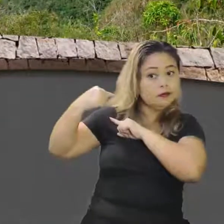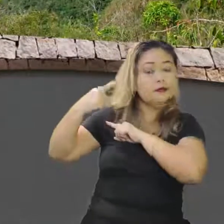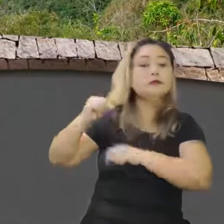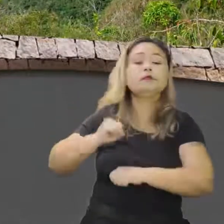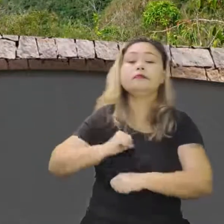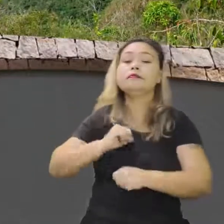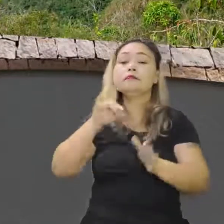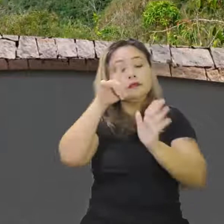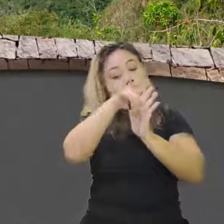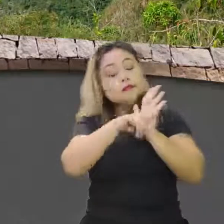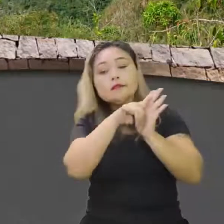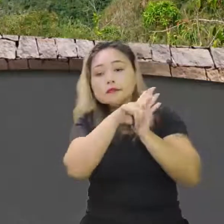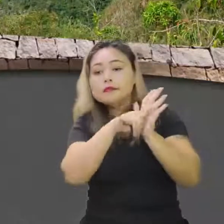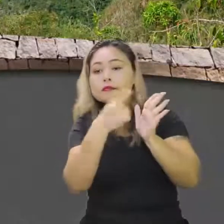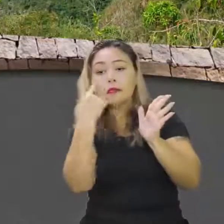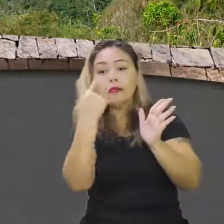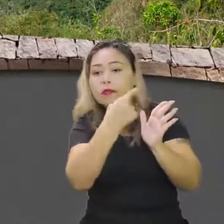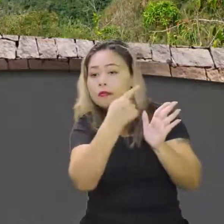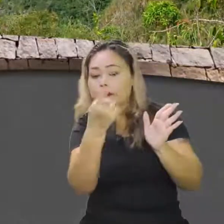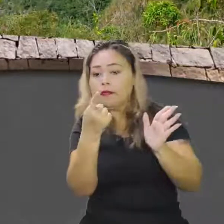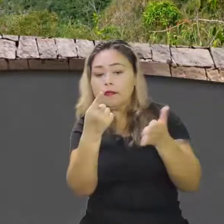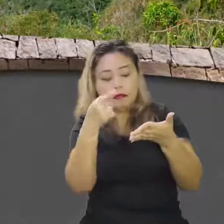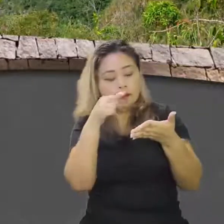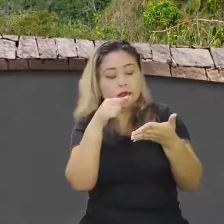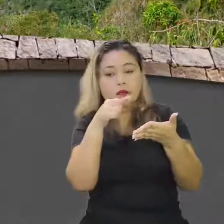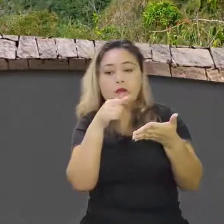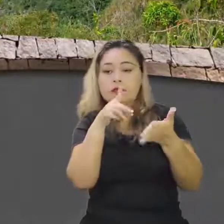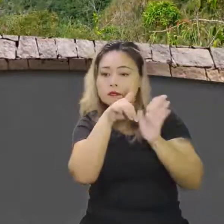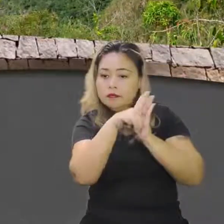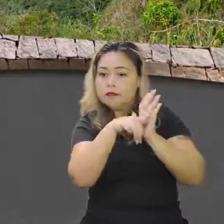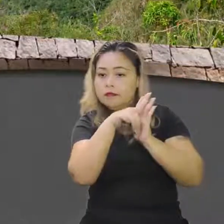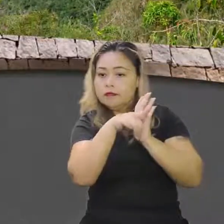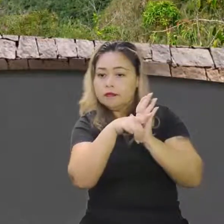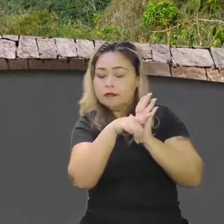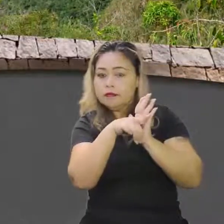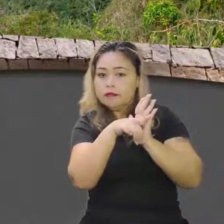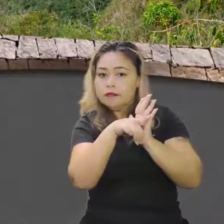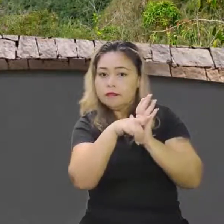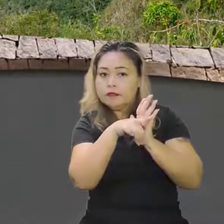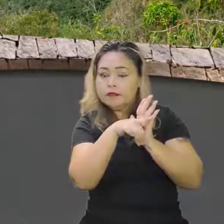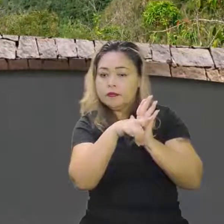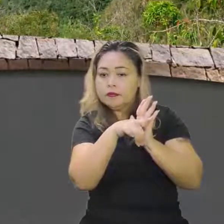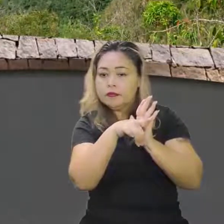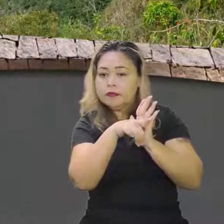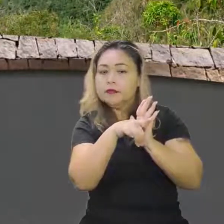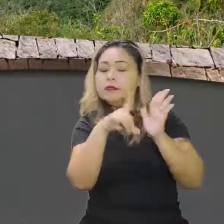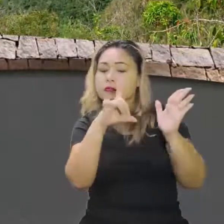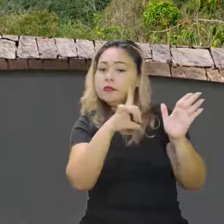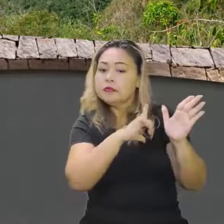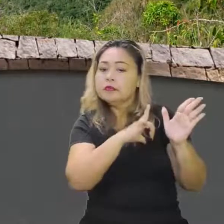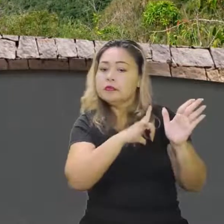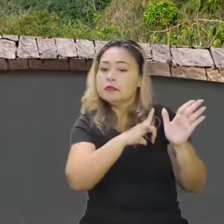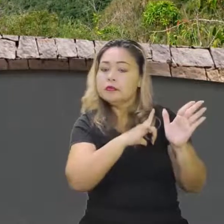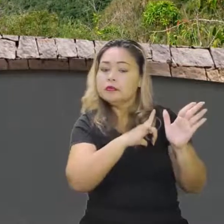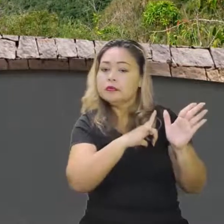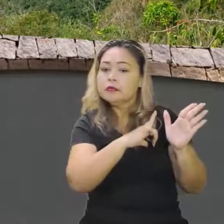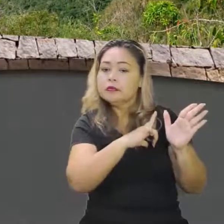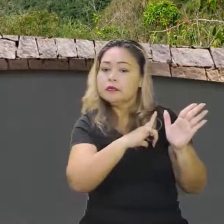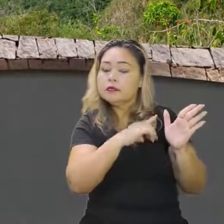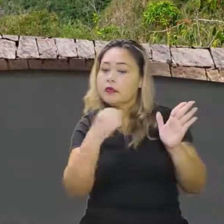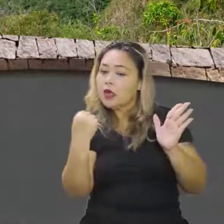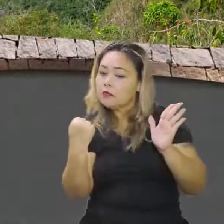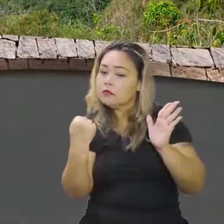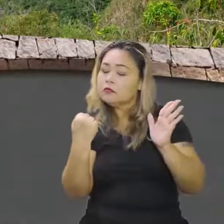A Estrada de Ferro Madeira Mamoré, se você for ler ao pé da letra, ela tem um